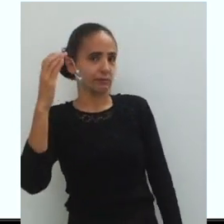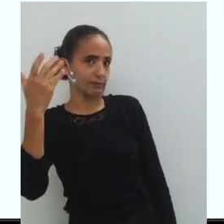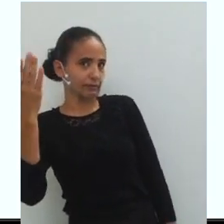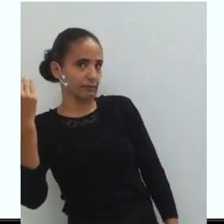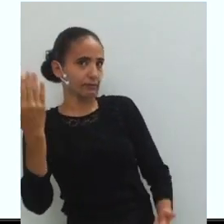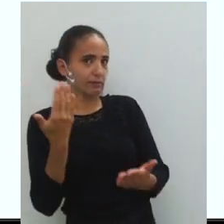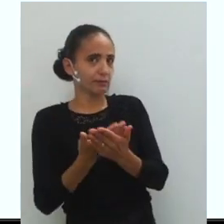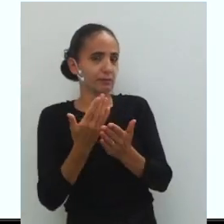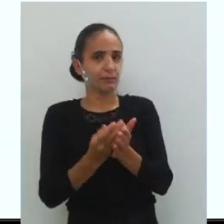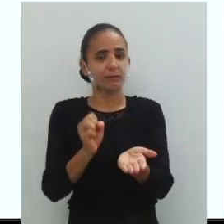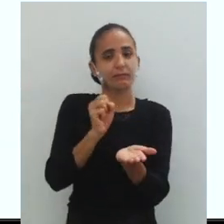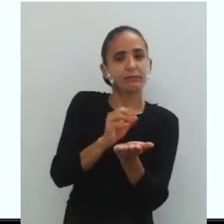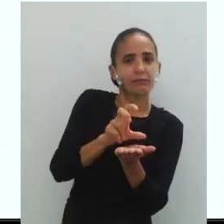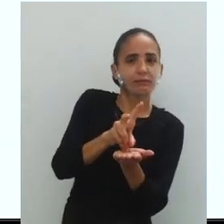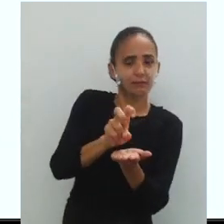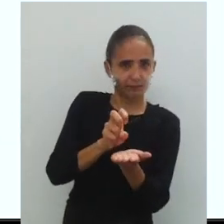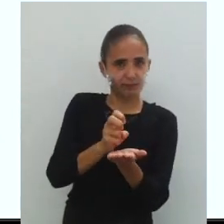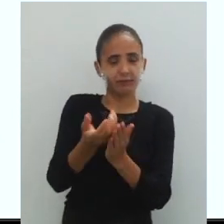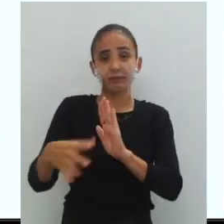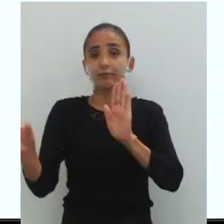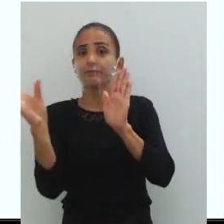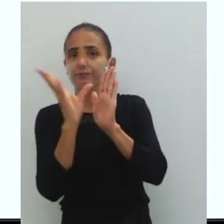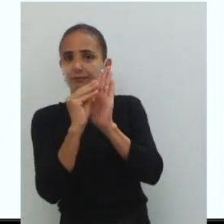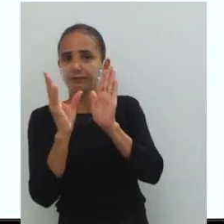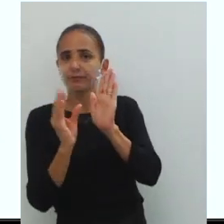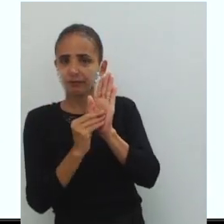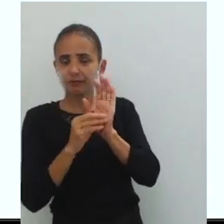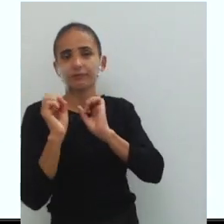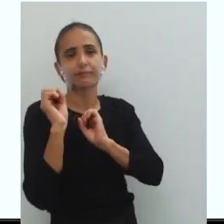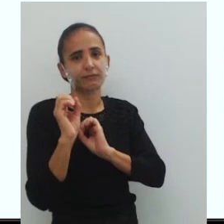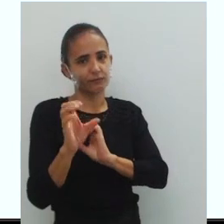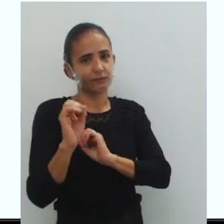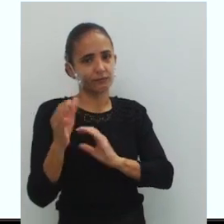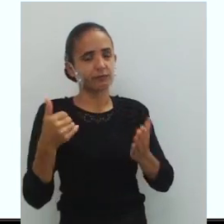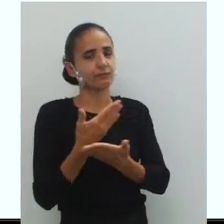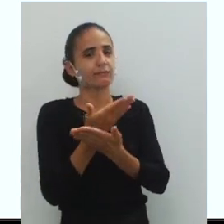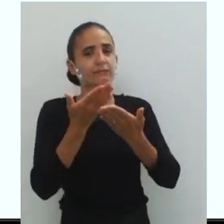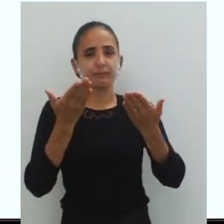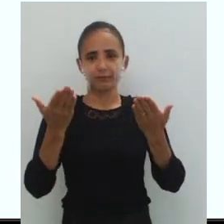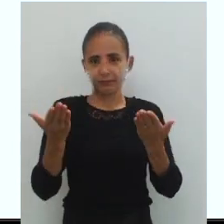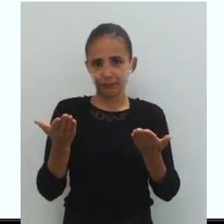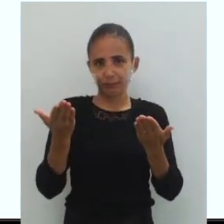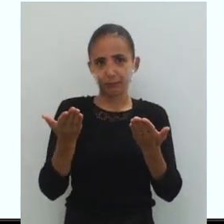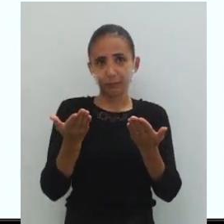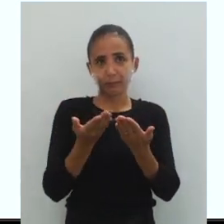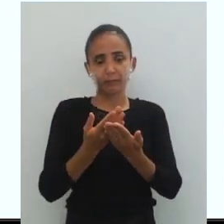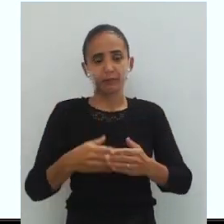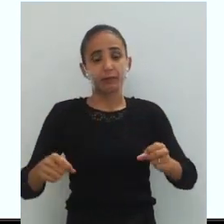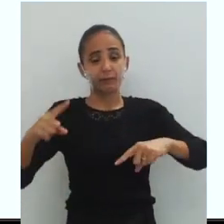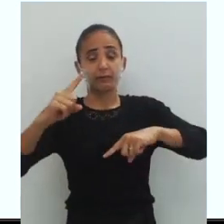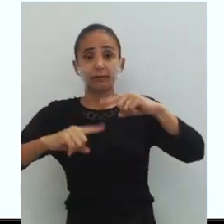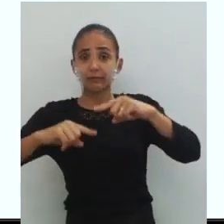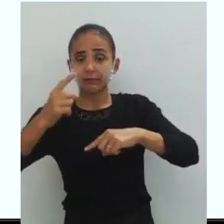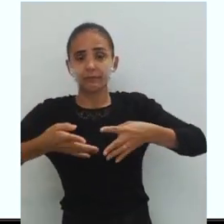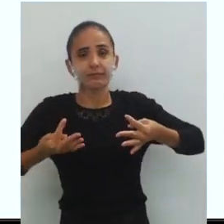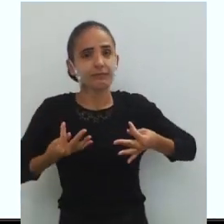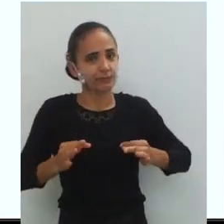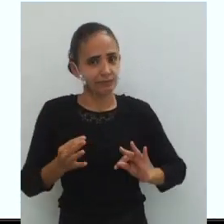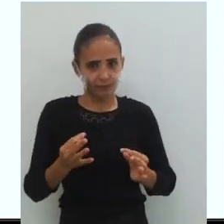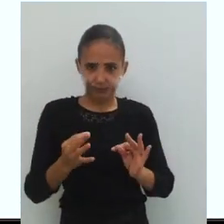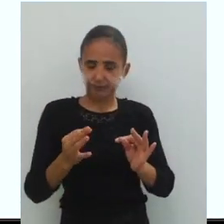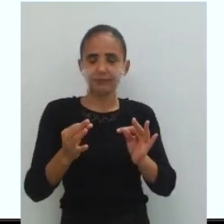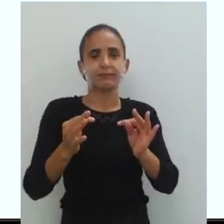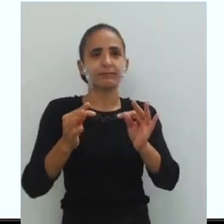começar mais uma aula do EducaPE. O conteúdo que eu vou abordar hoje com vocês é sobre os